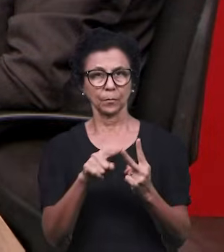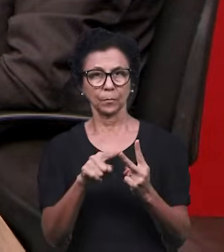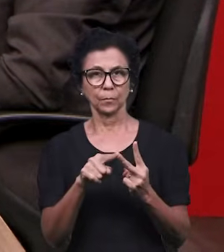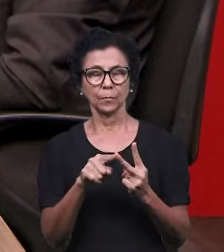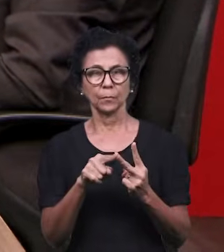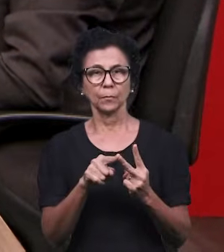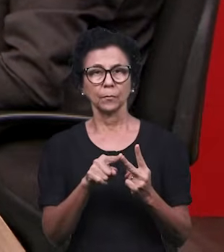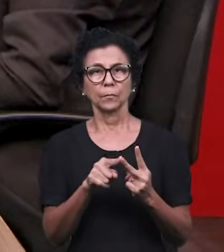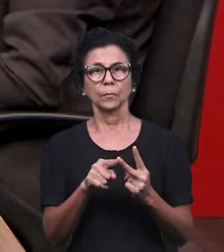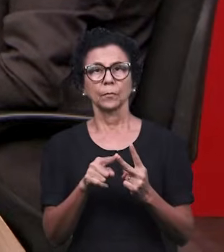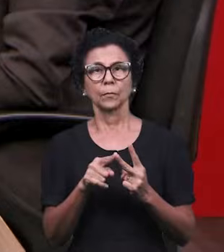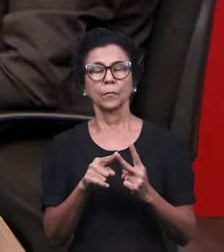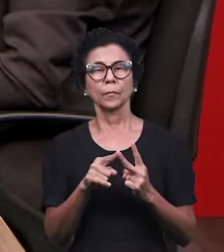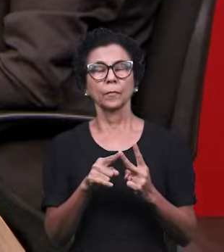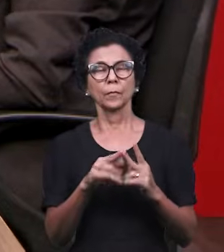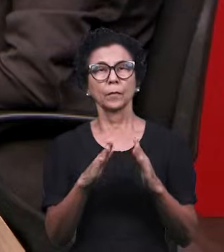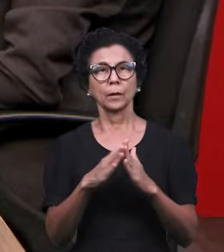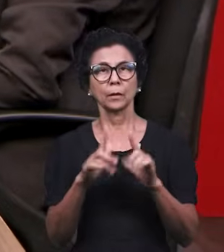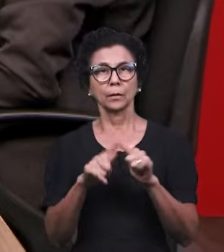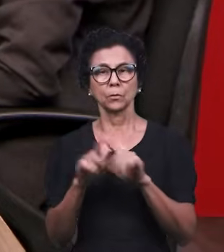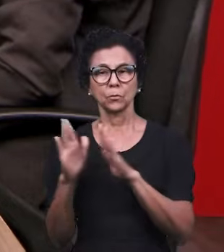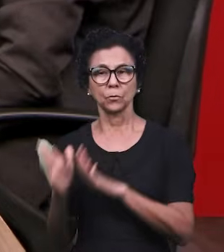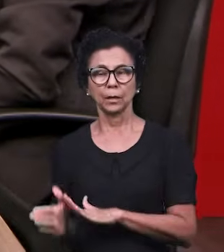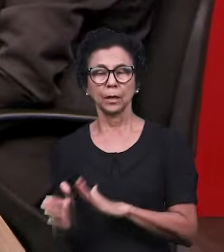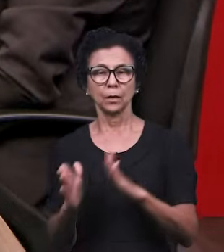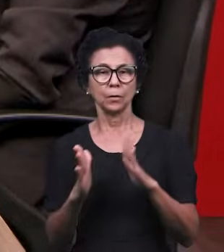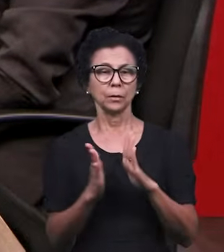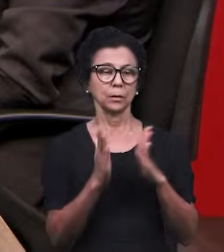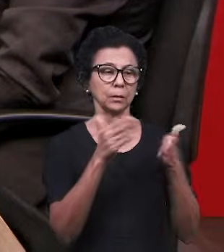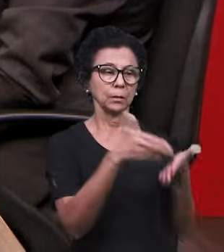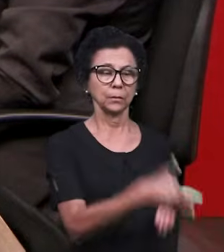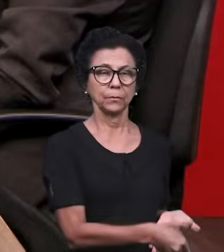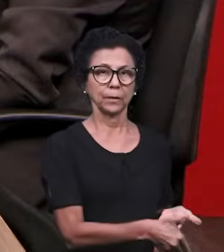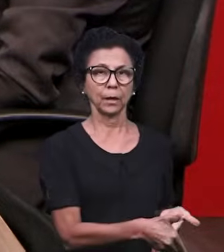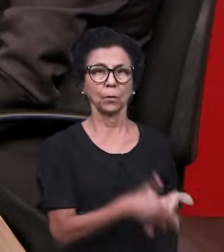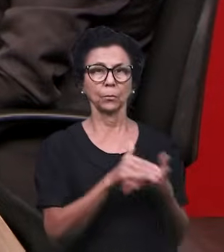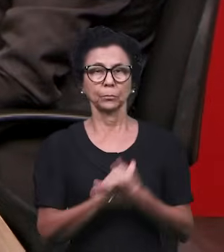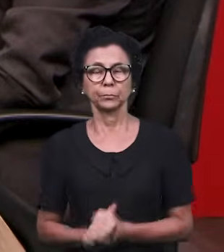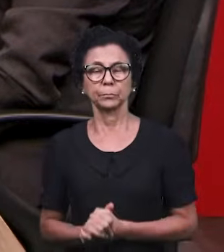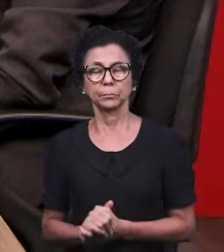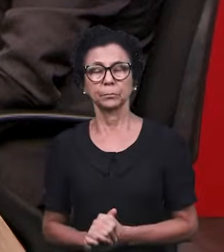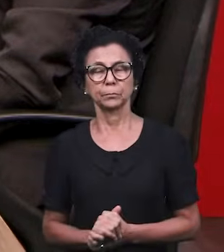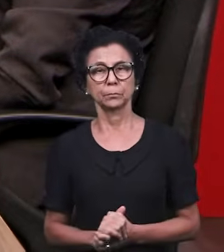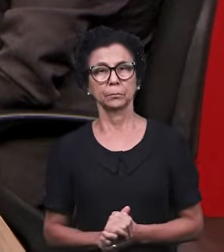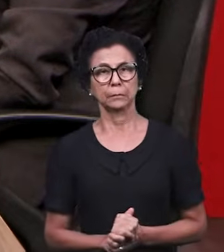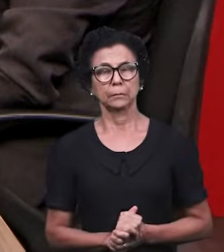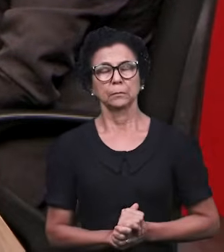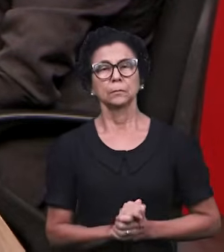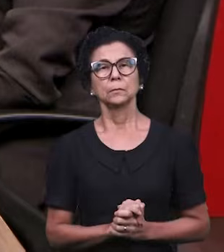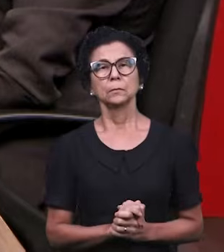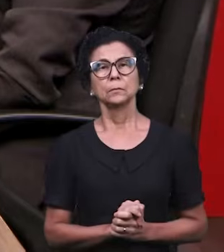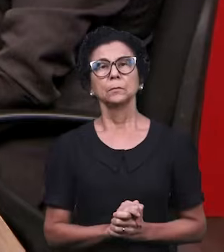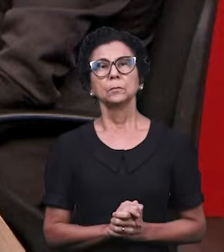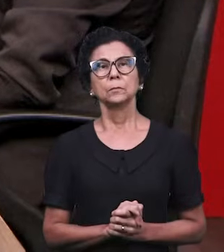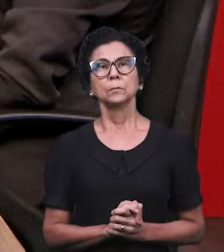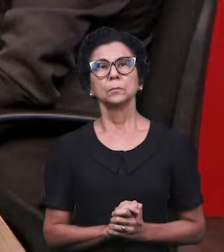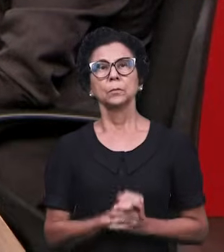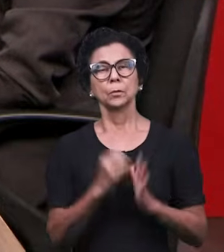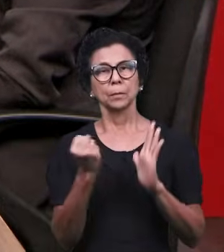nós podemos falar, pastor Edilson? Olha, o que marca, o início de tudo,